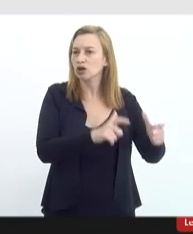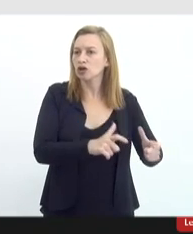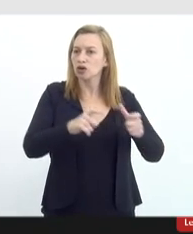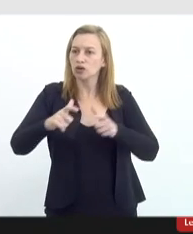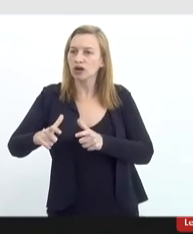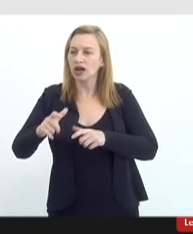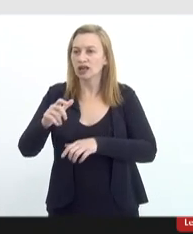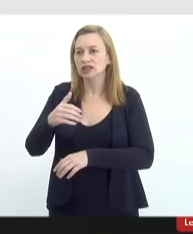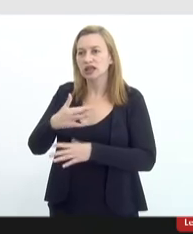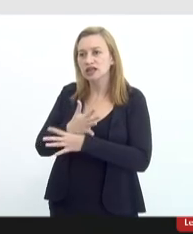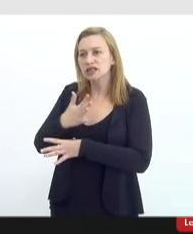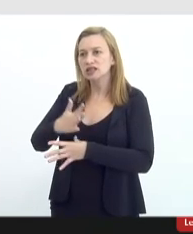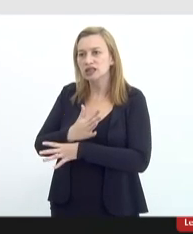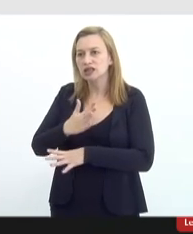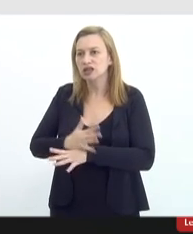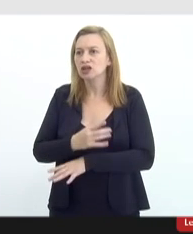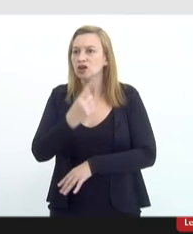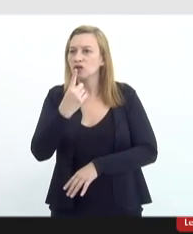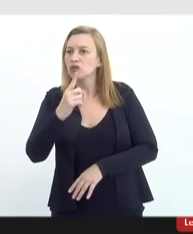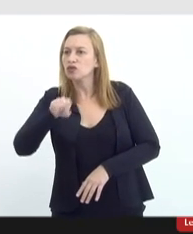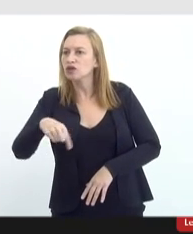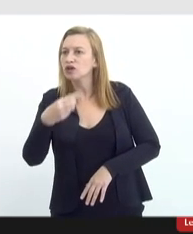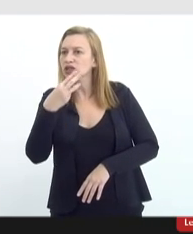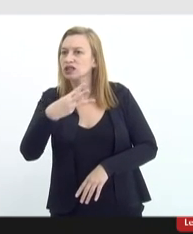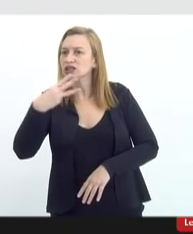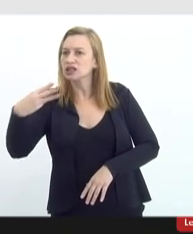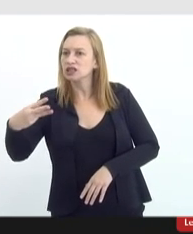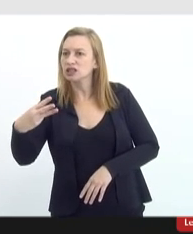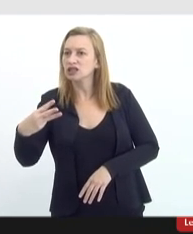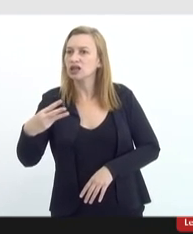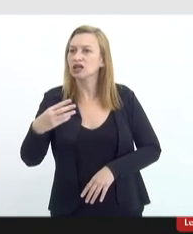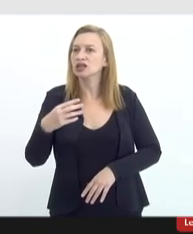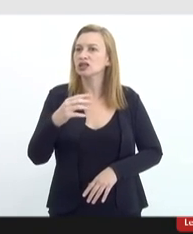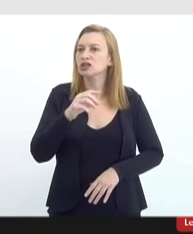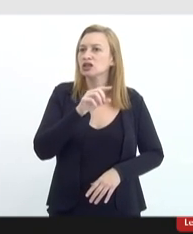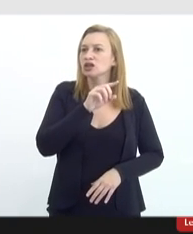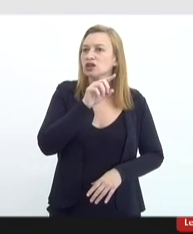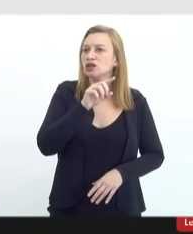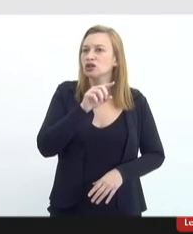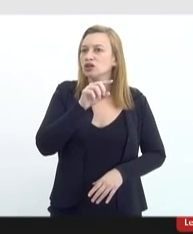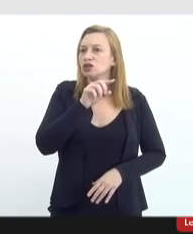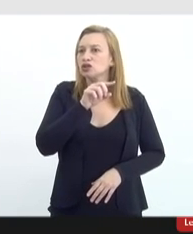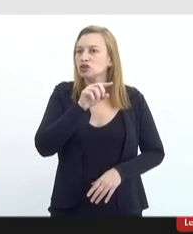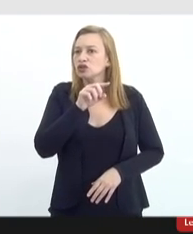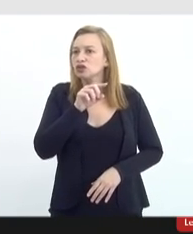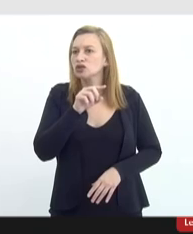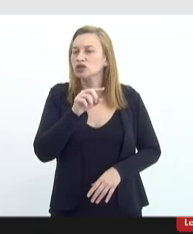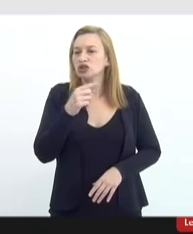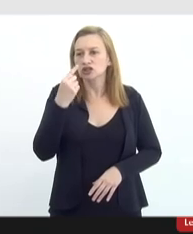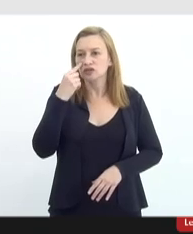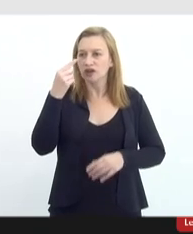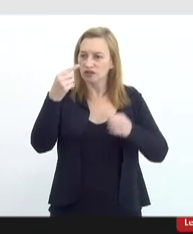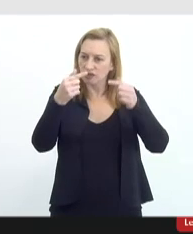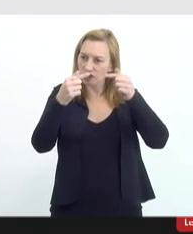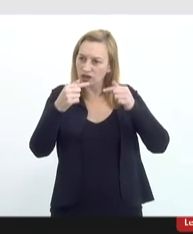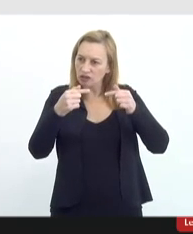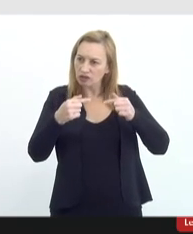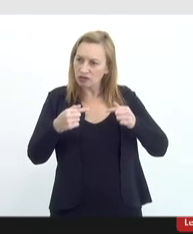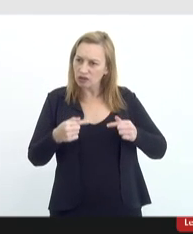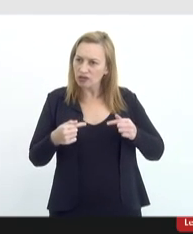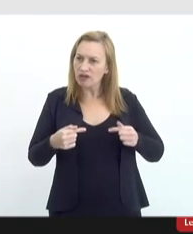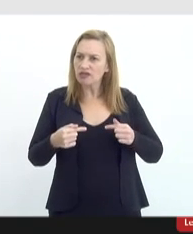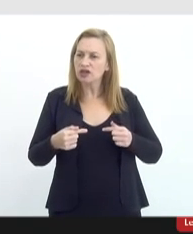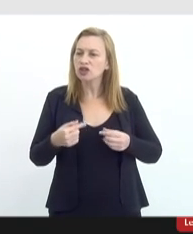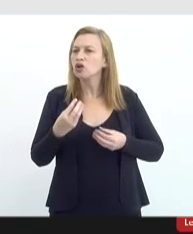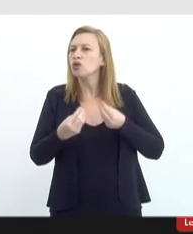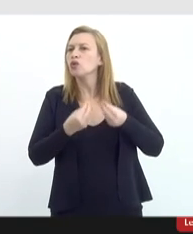Então, na Zona Sul, que tem 1,33 templos evangélicos nessa área, e a gente vai descendo nesse gradiente, vai vendo